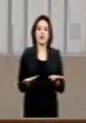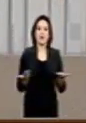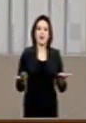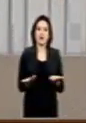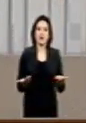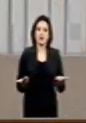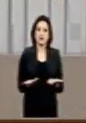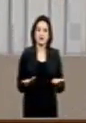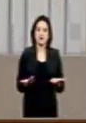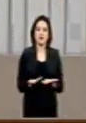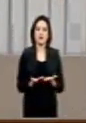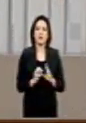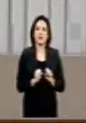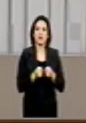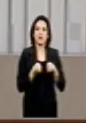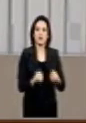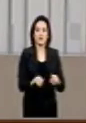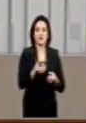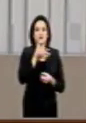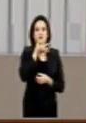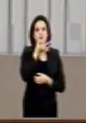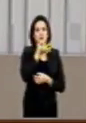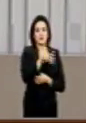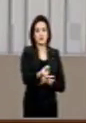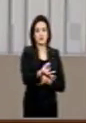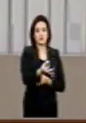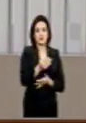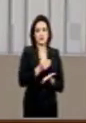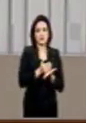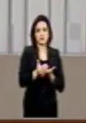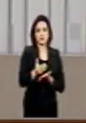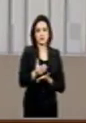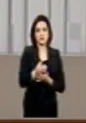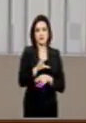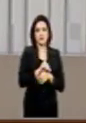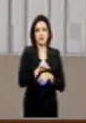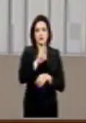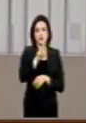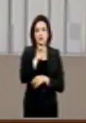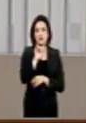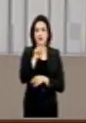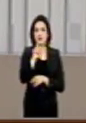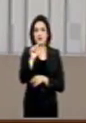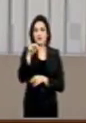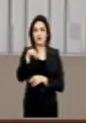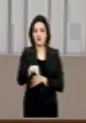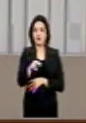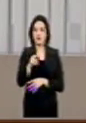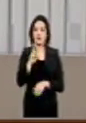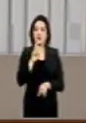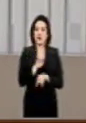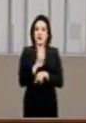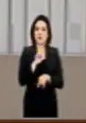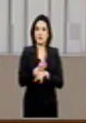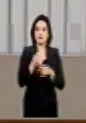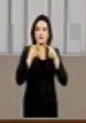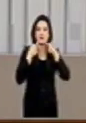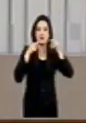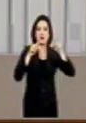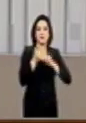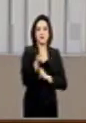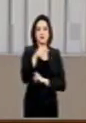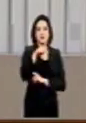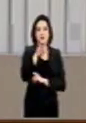orais, inicia-se pelo doutor Ivan Moraes Ribeiro, que fala pelo reclamante Antônio Tavares dos